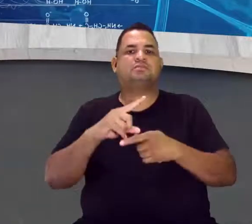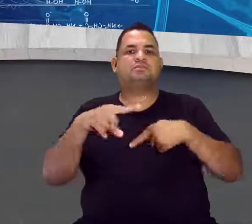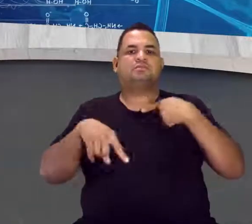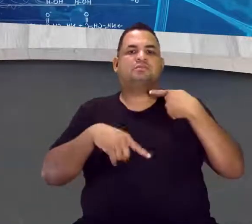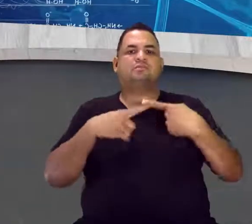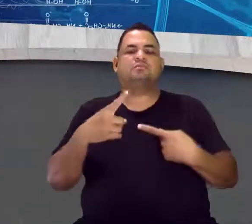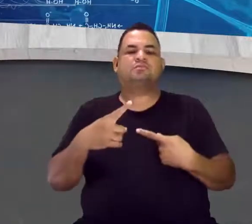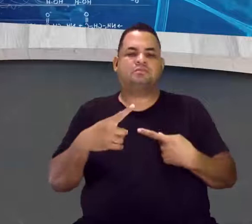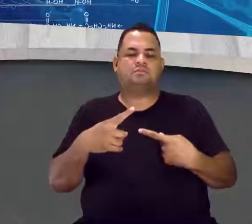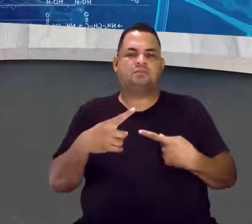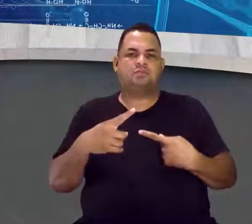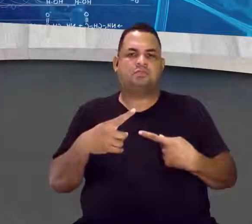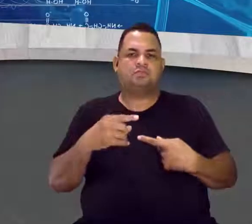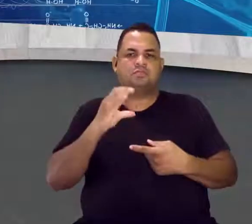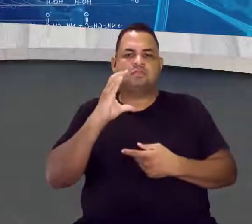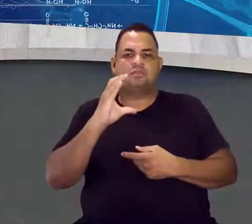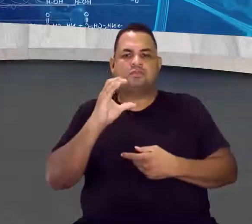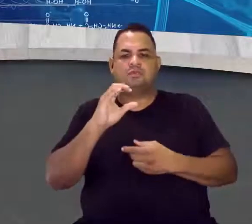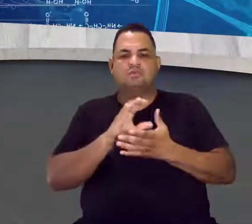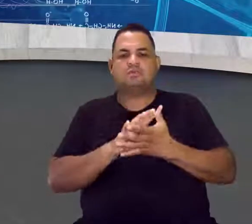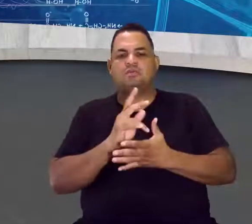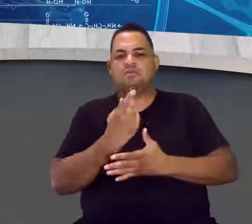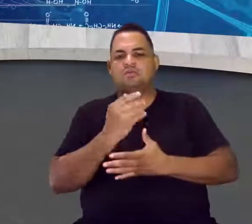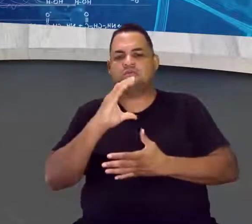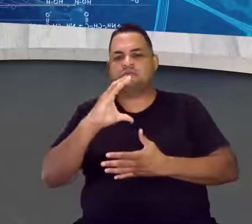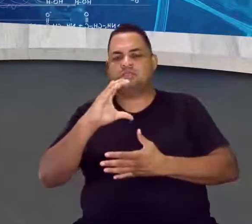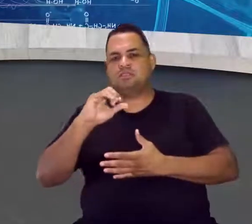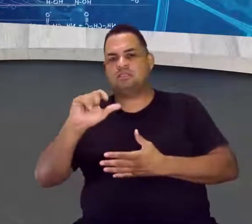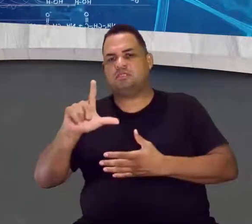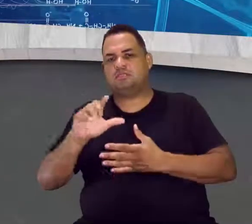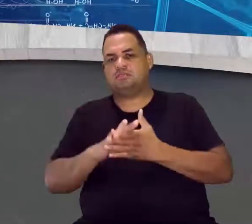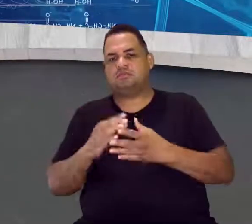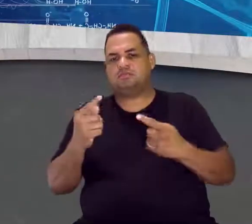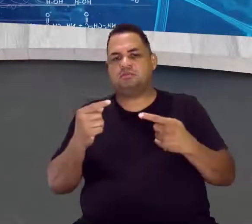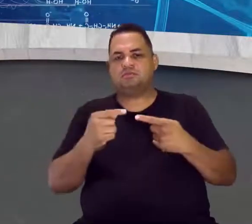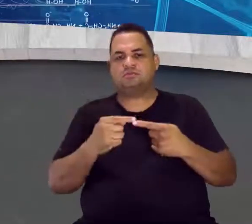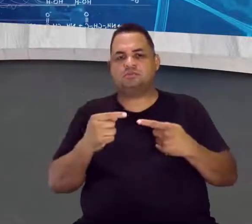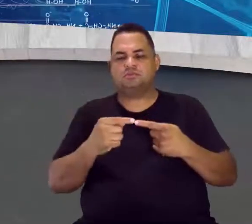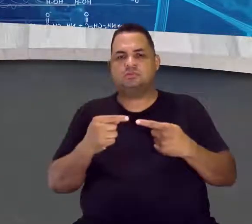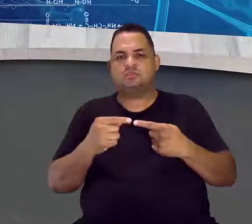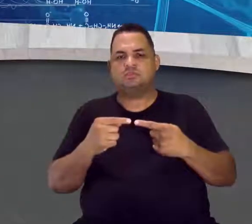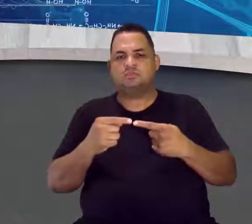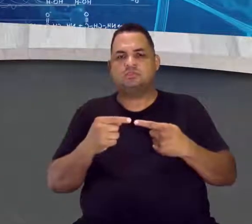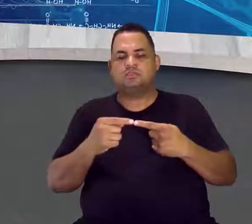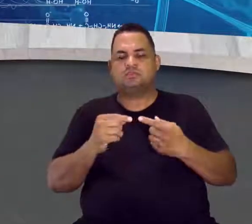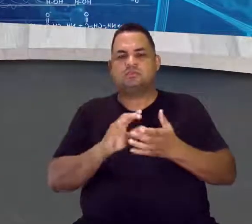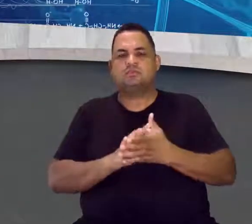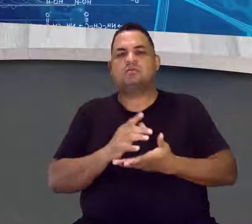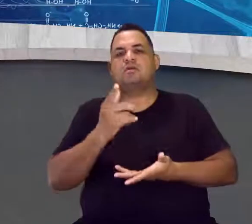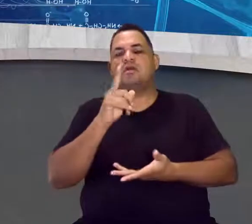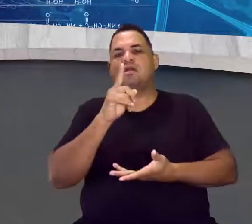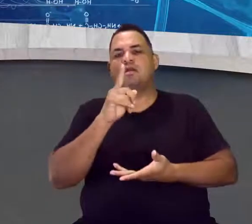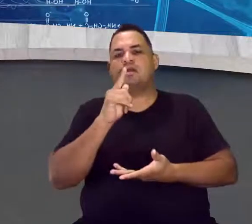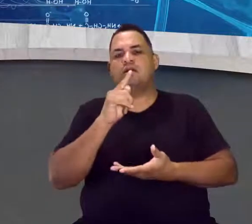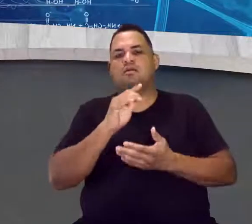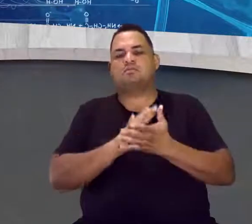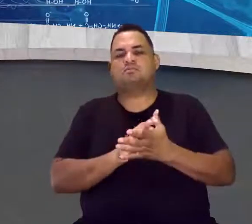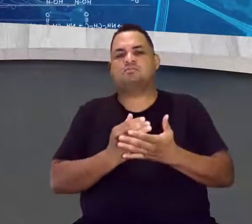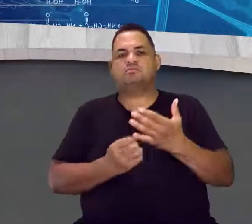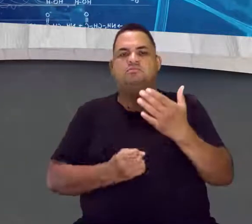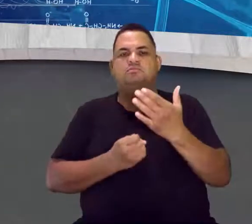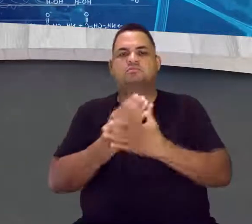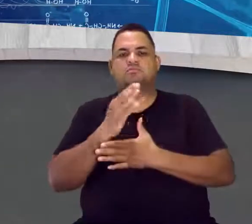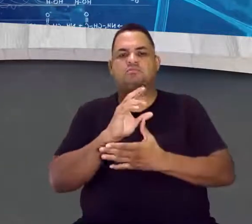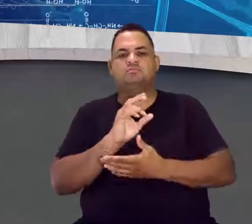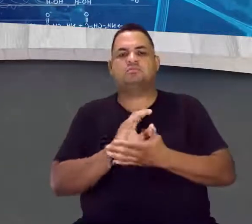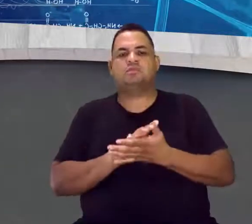o nosso cloreto de hidrogênio entrar em contato com a água, é que surgiram os íons H+, e